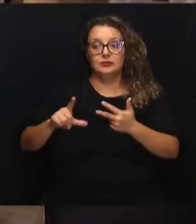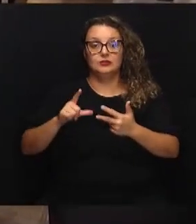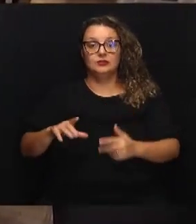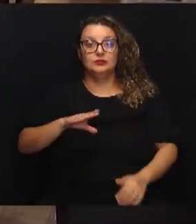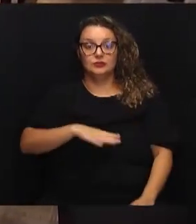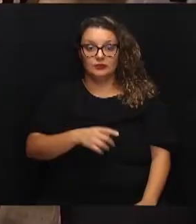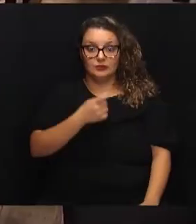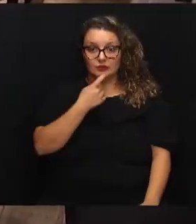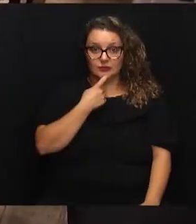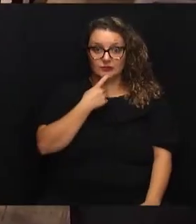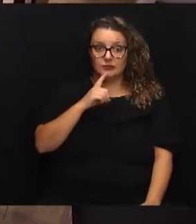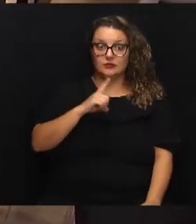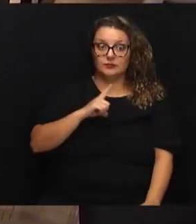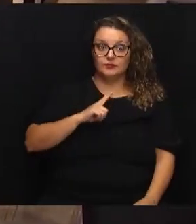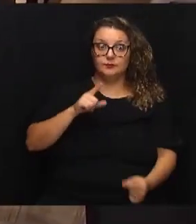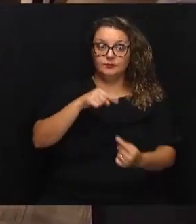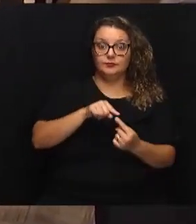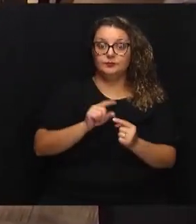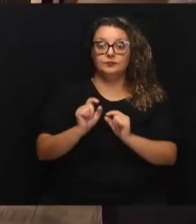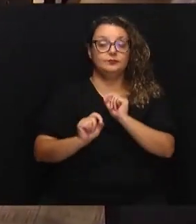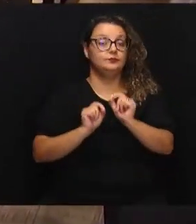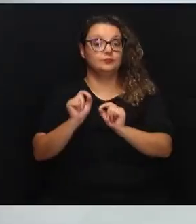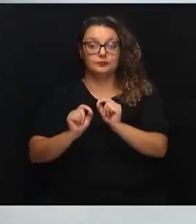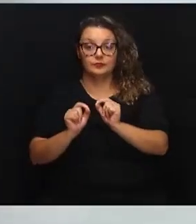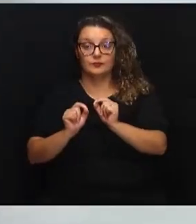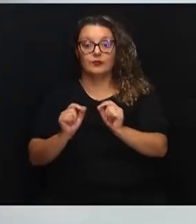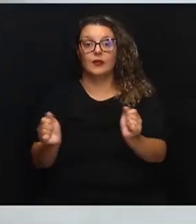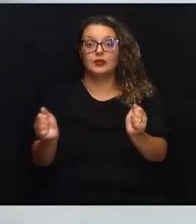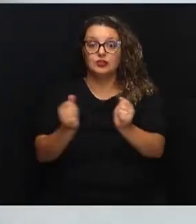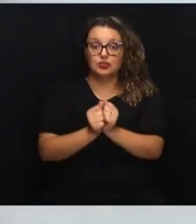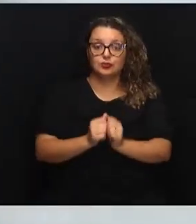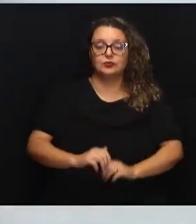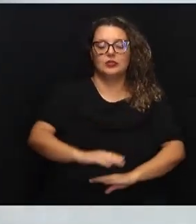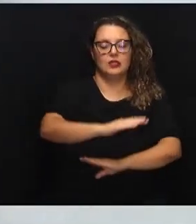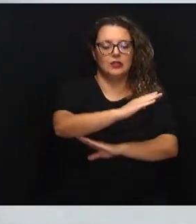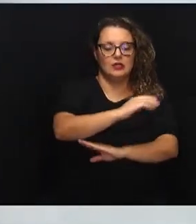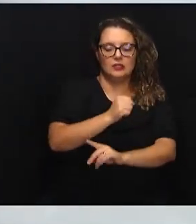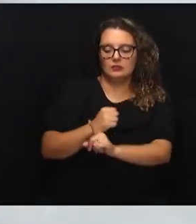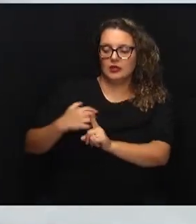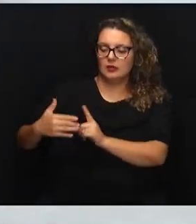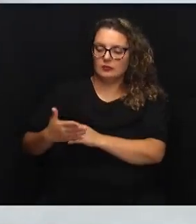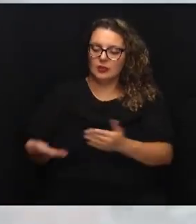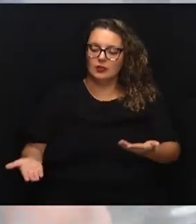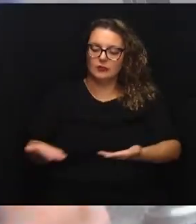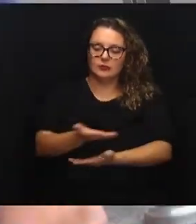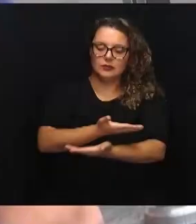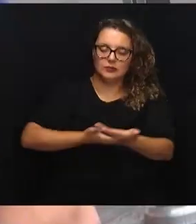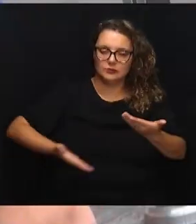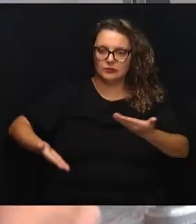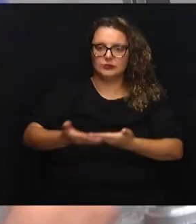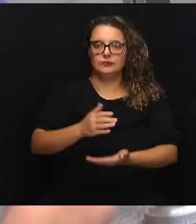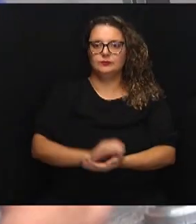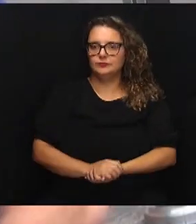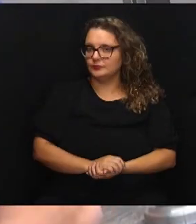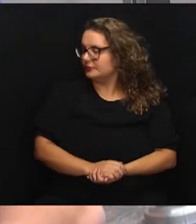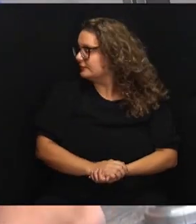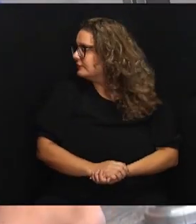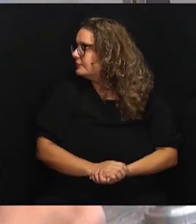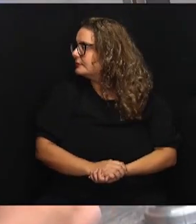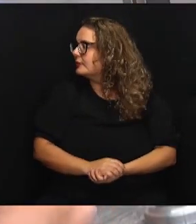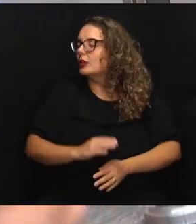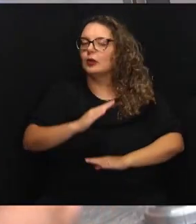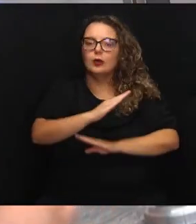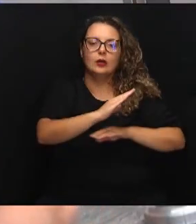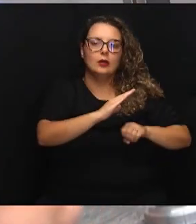Campinas, e tem como objetivo aproximar a Câmara de Campinas da sociedade civil. O Câmara Educa é um programa